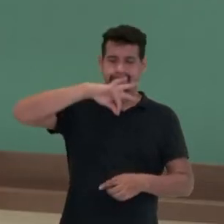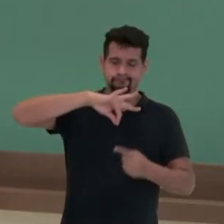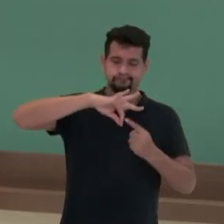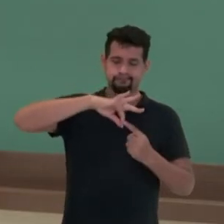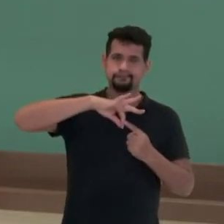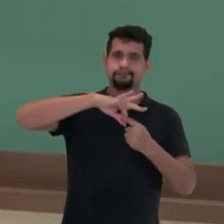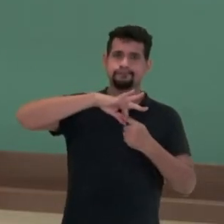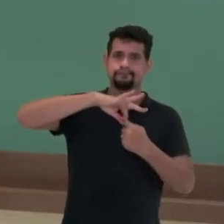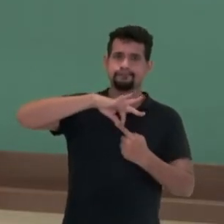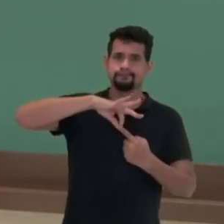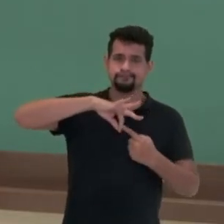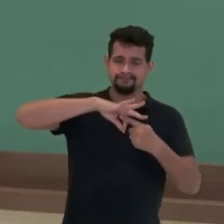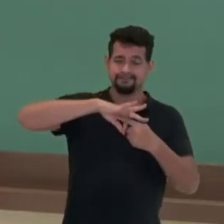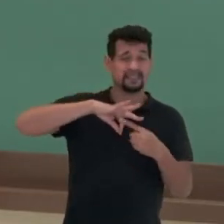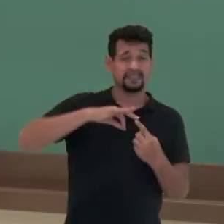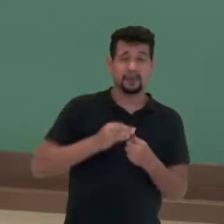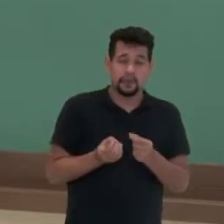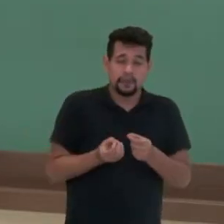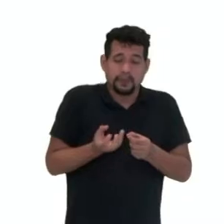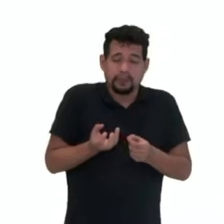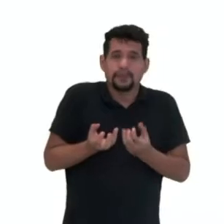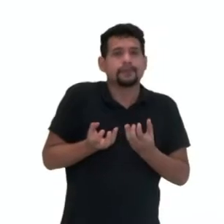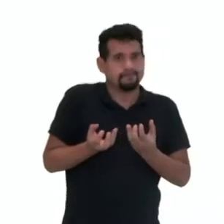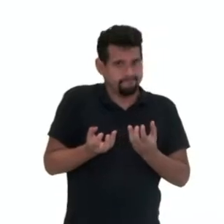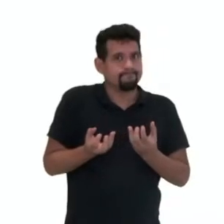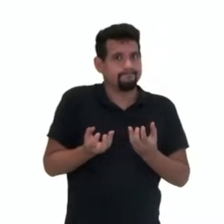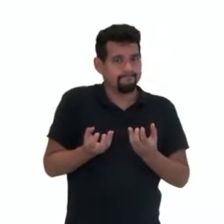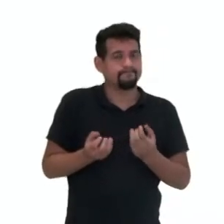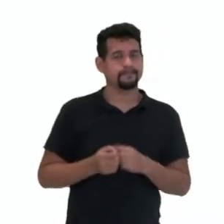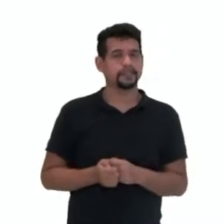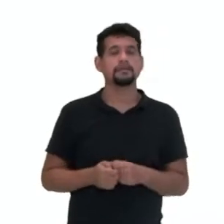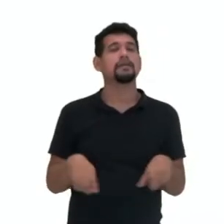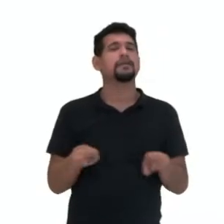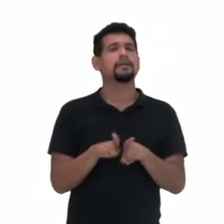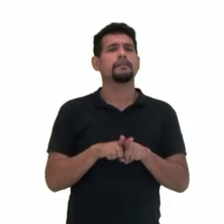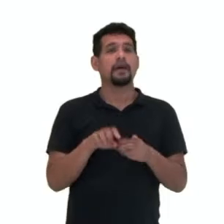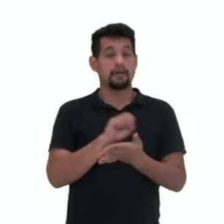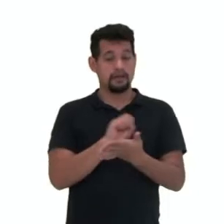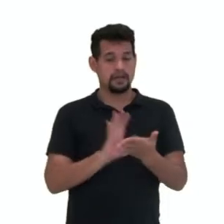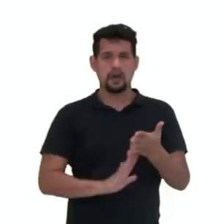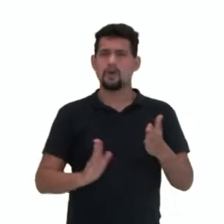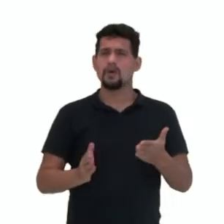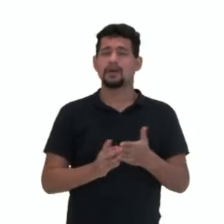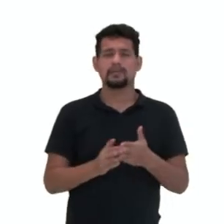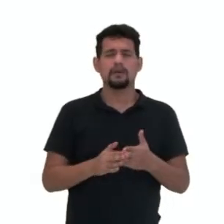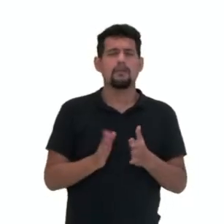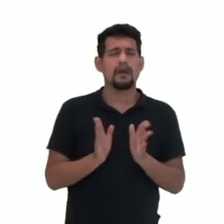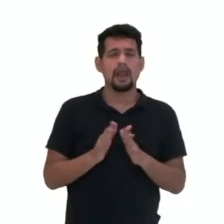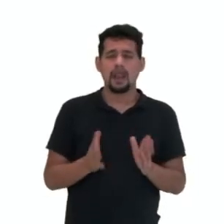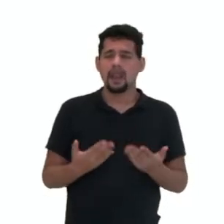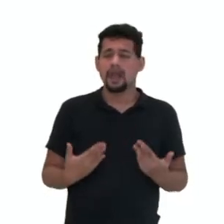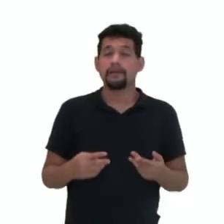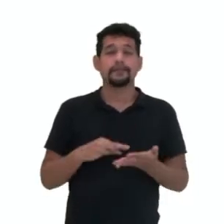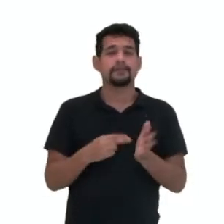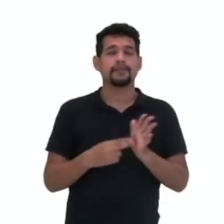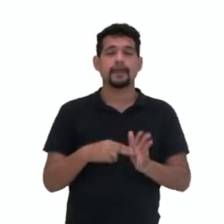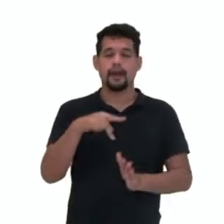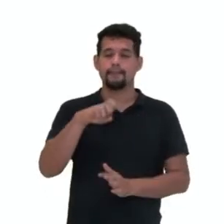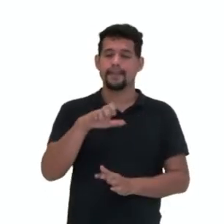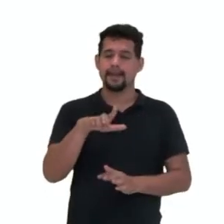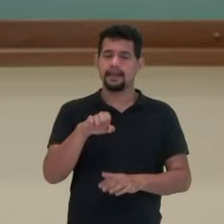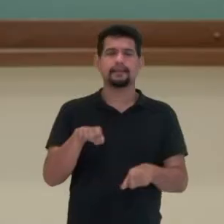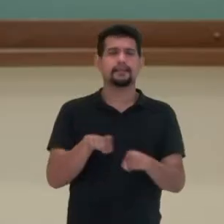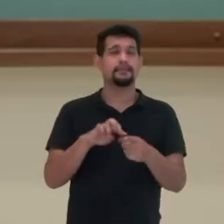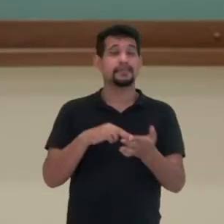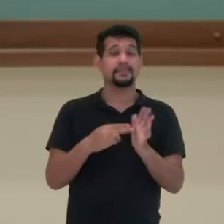pele. Vamos para uma atividade. Olha, uma das partes mais sensíveis do corpo é a pele. Então,